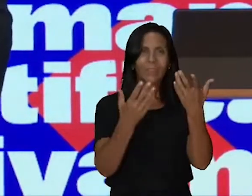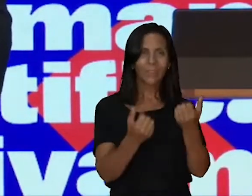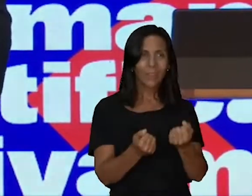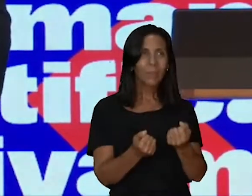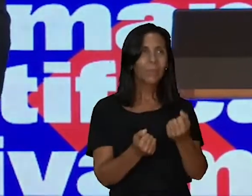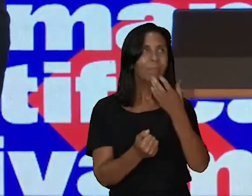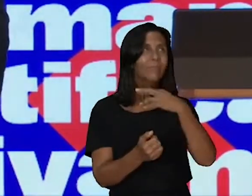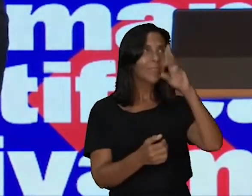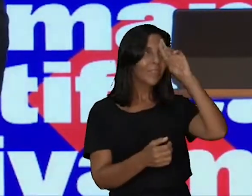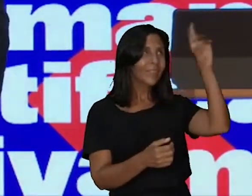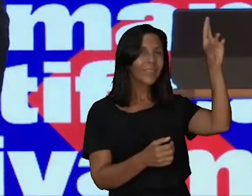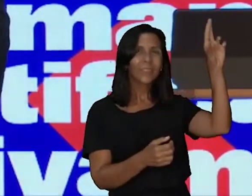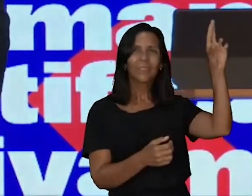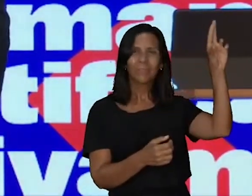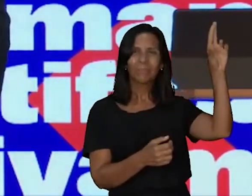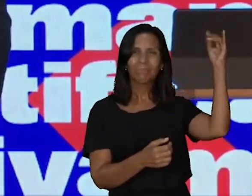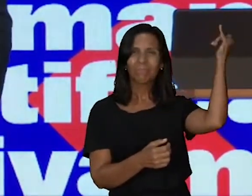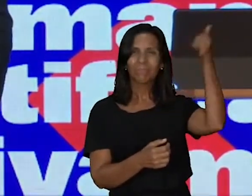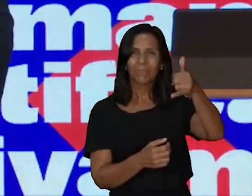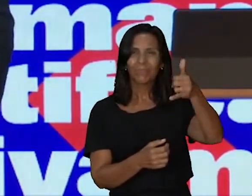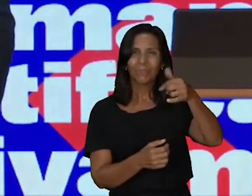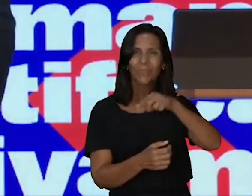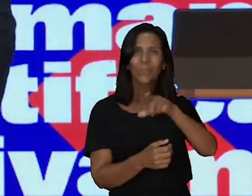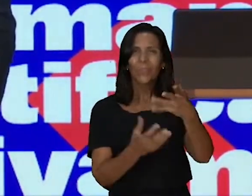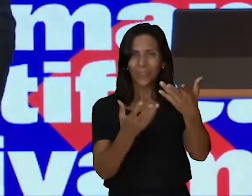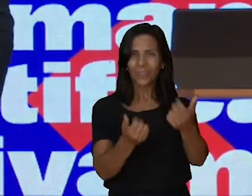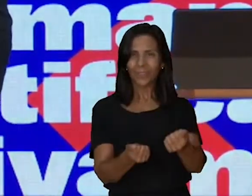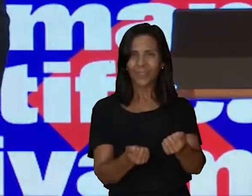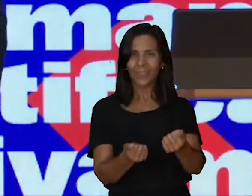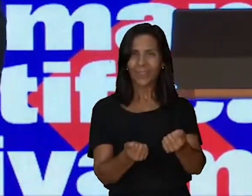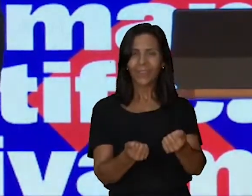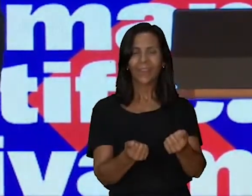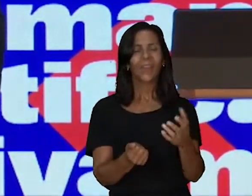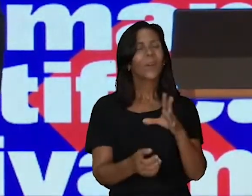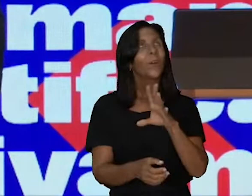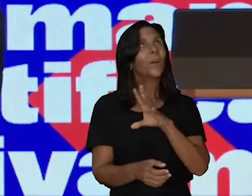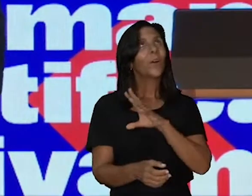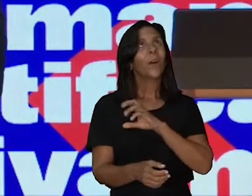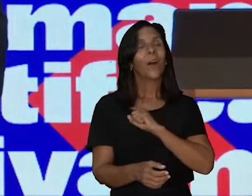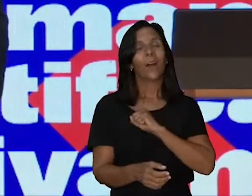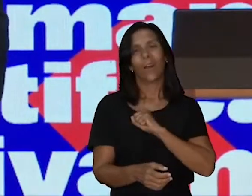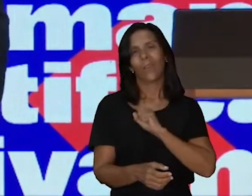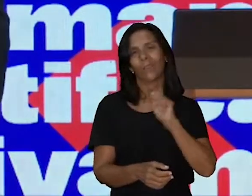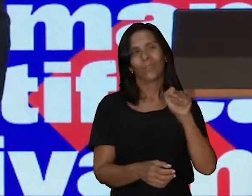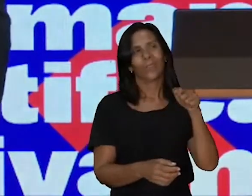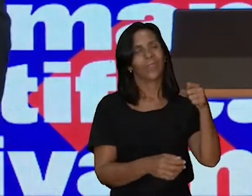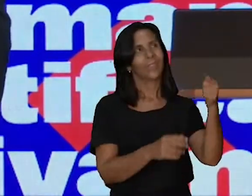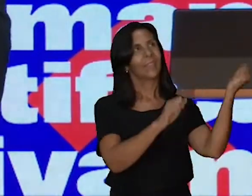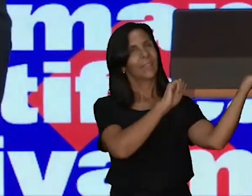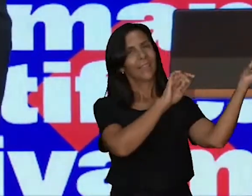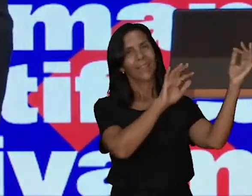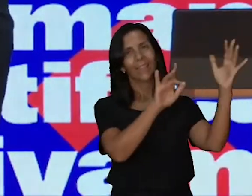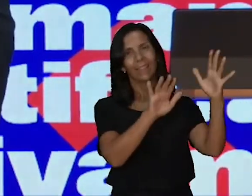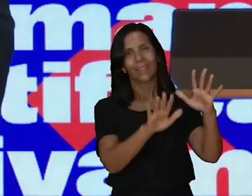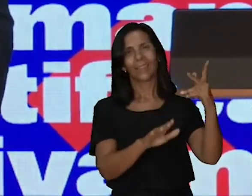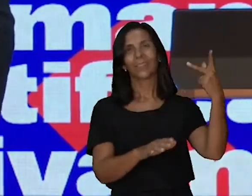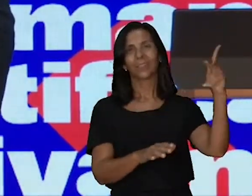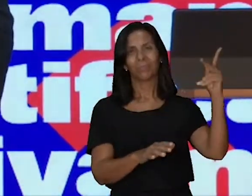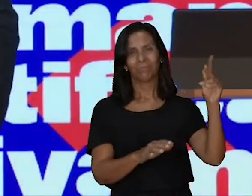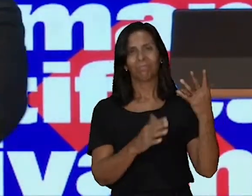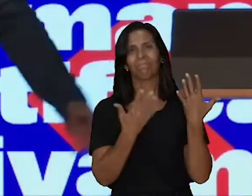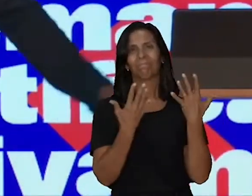Como eu amo, um dos sinais da graça e do poder de Deus nessa igreja são nossos maravilhosos voluntários. Você pode dar um